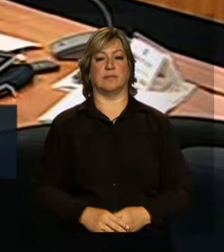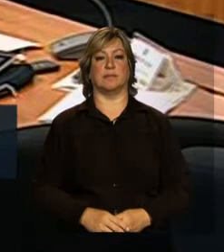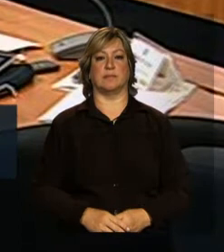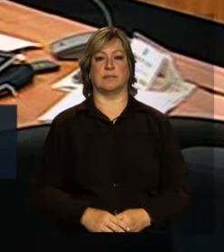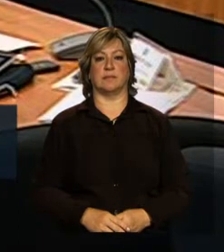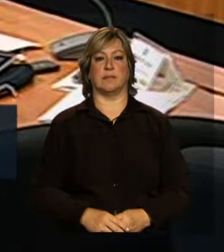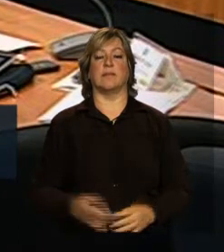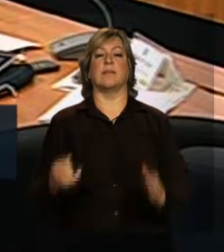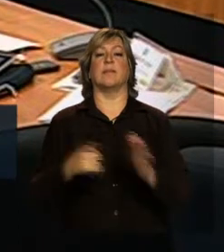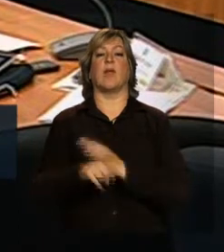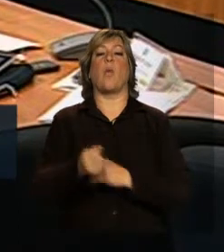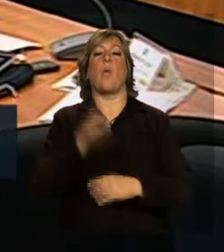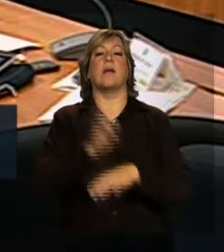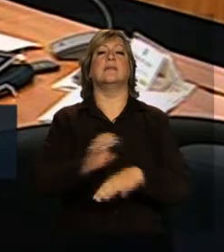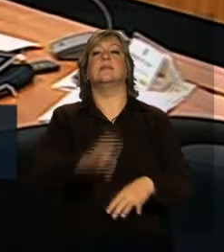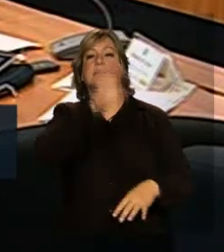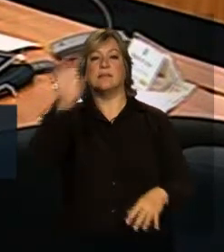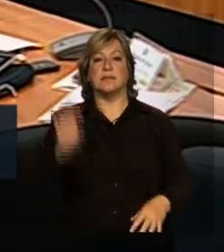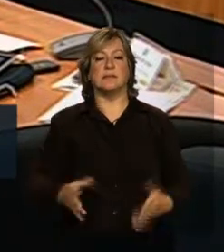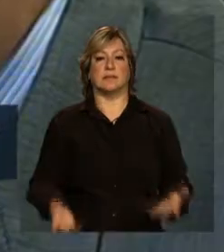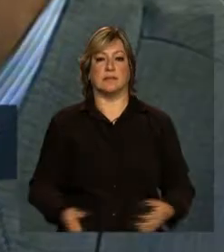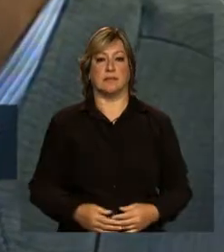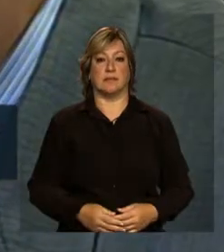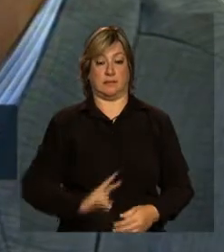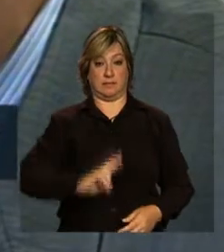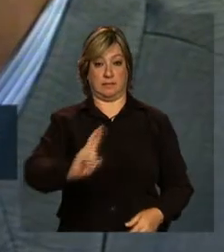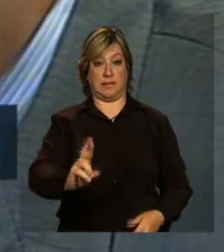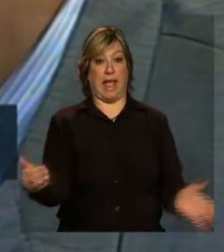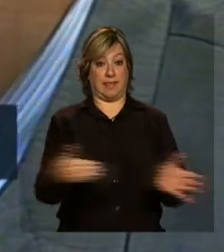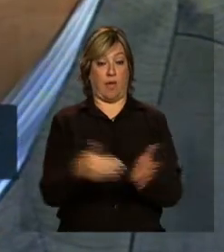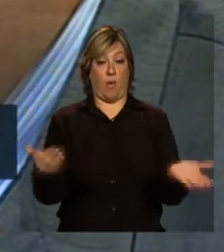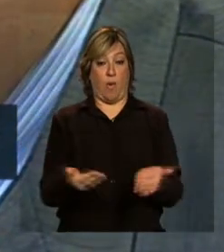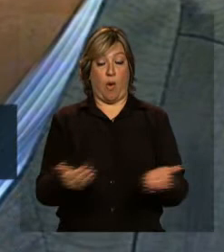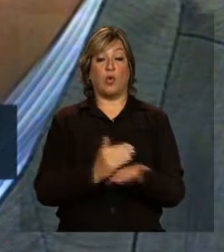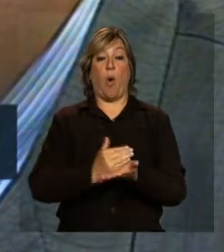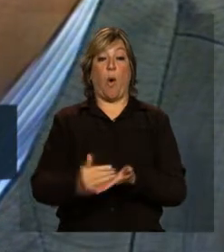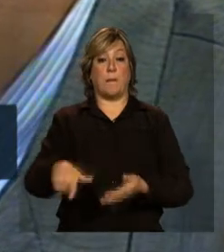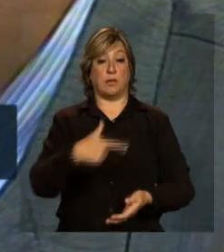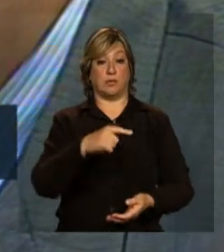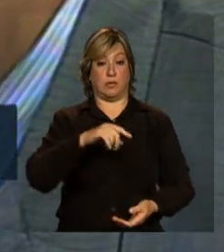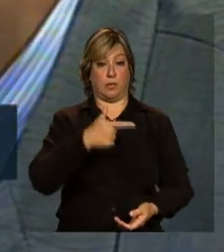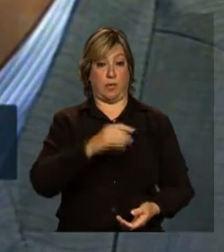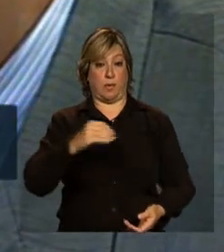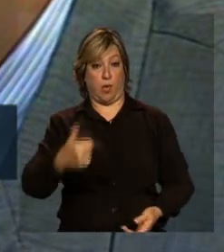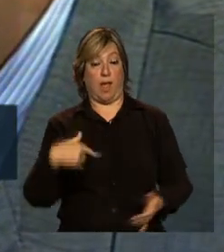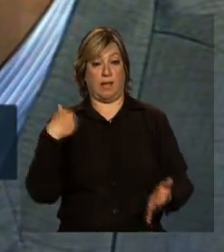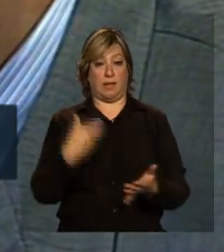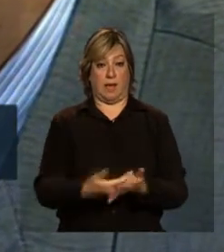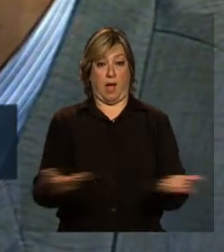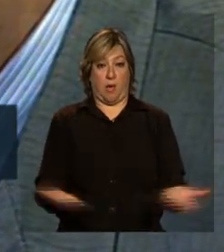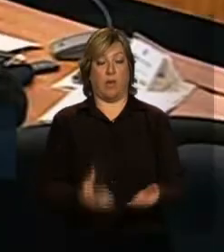Antônio, quantos estados ela pergunta? Oi. Até o momento do início do ano aqui, nós já tivemos adesão